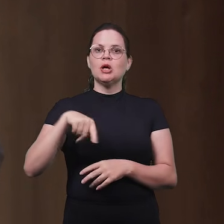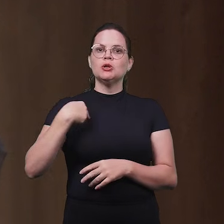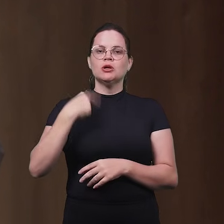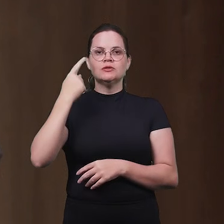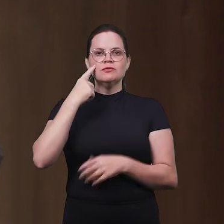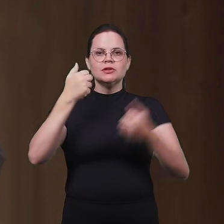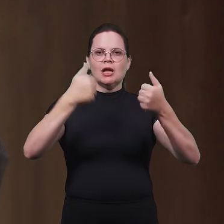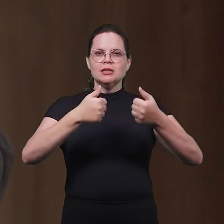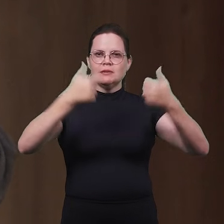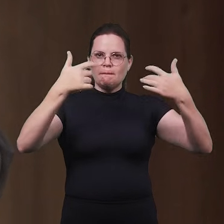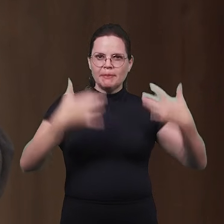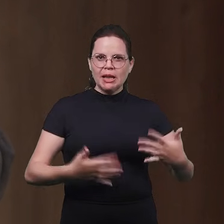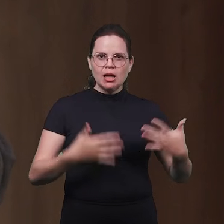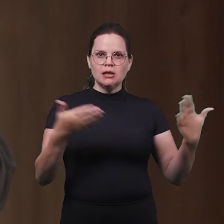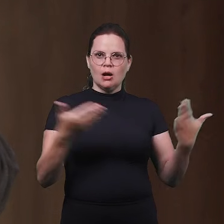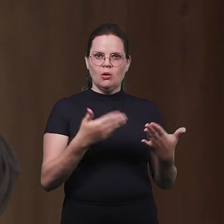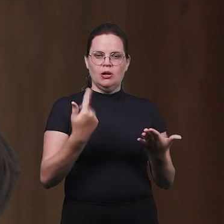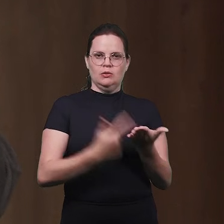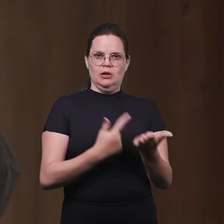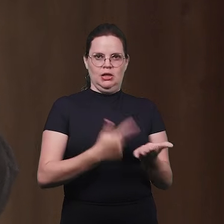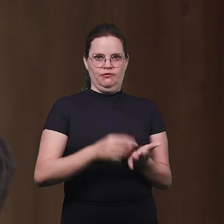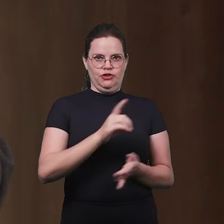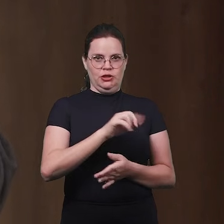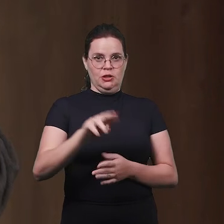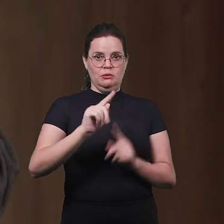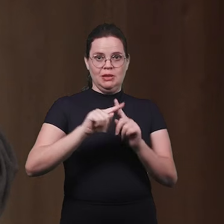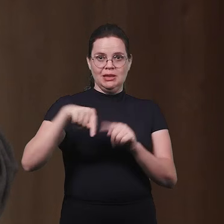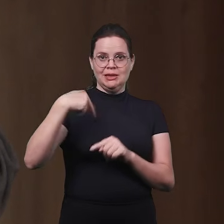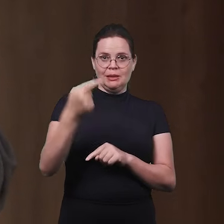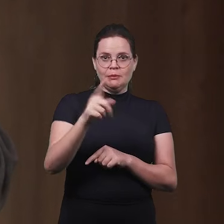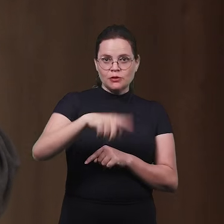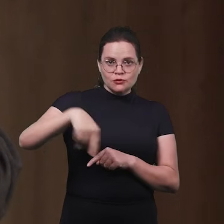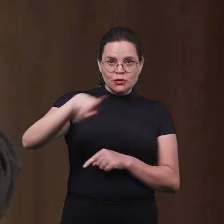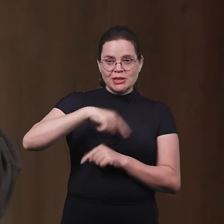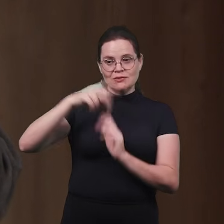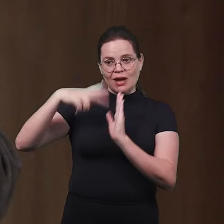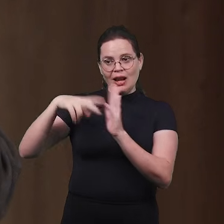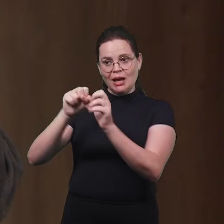fazer ligações para quando os irmãos lerem lá em Apocalipse,